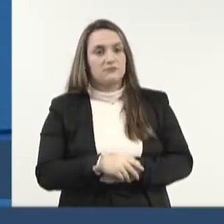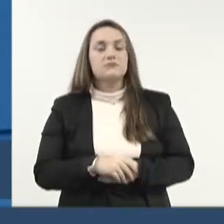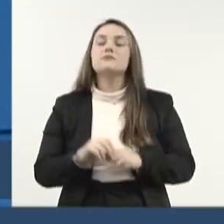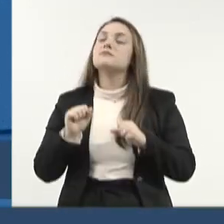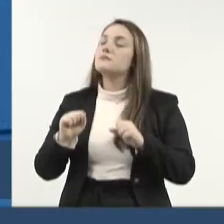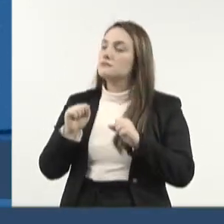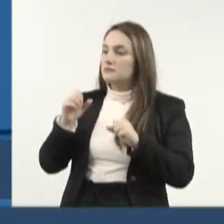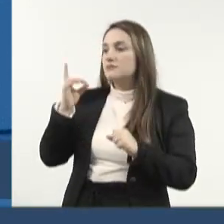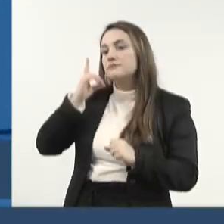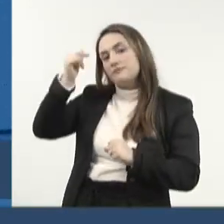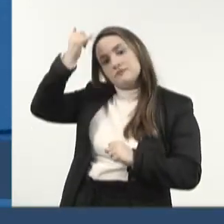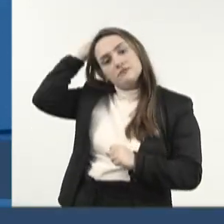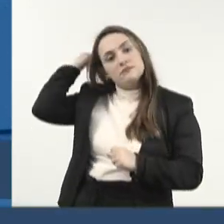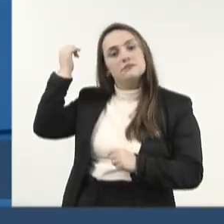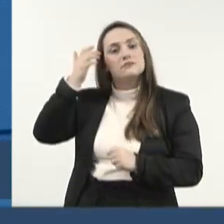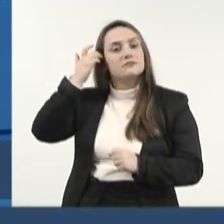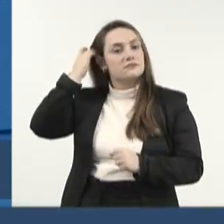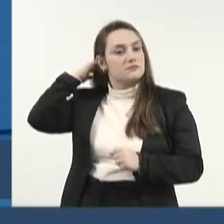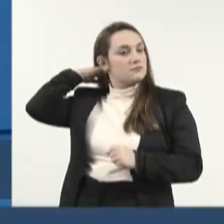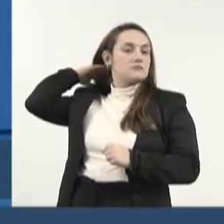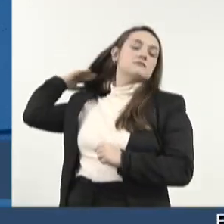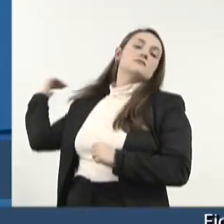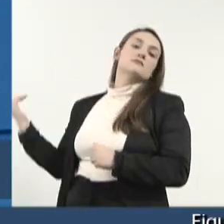Palavra pela ordem, deputado Júnior. Quero